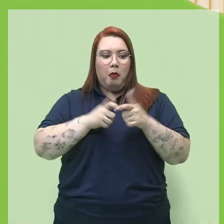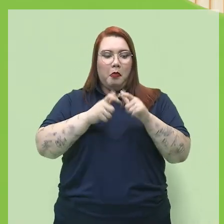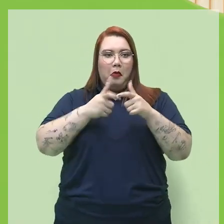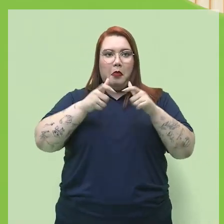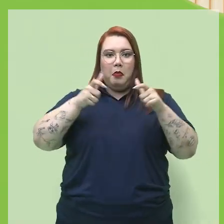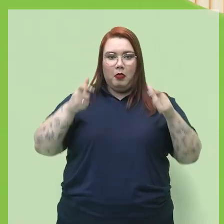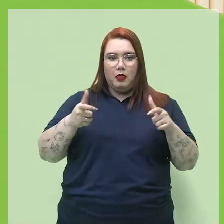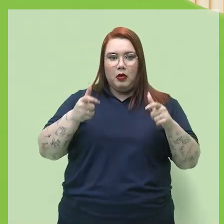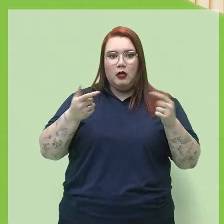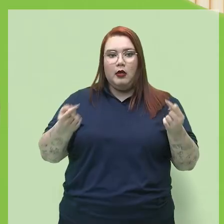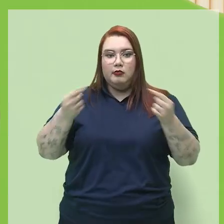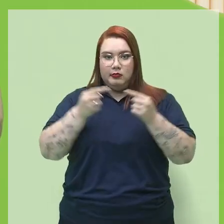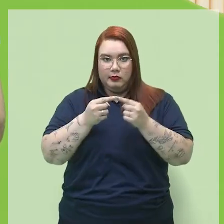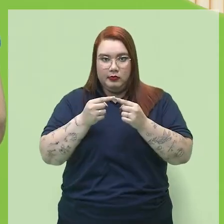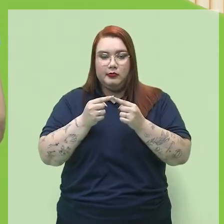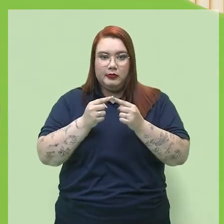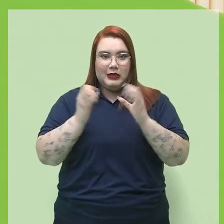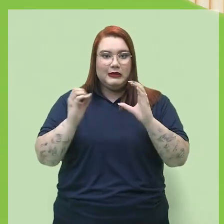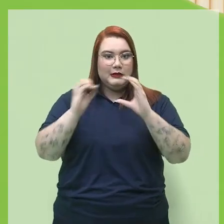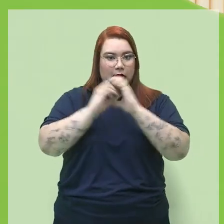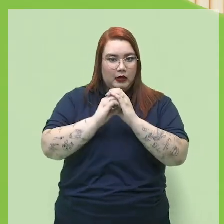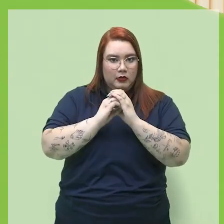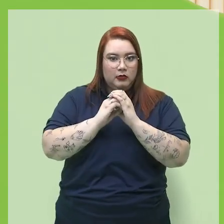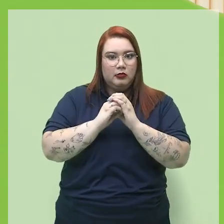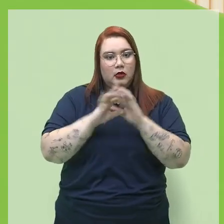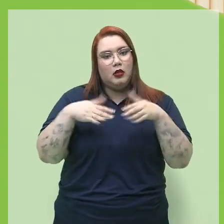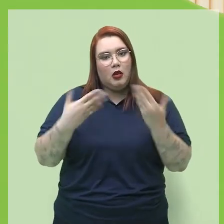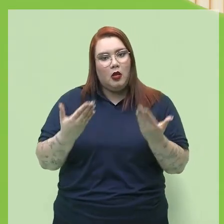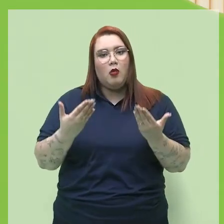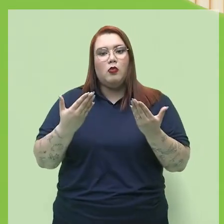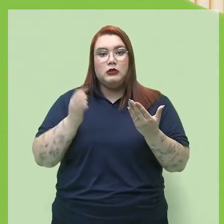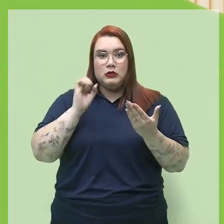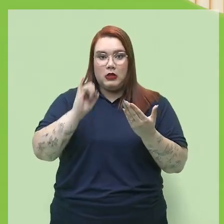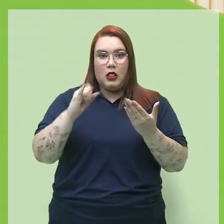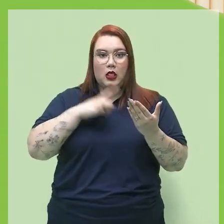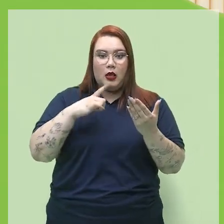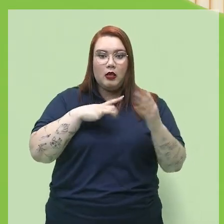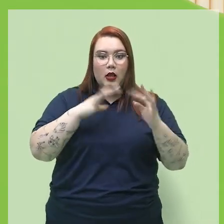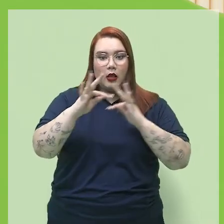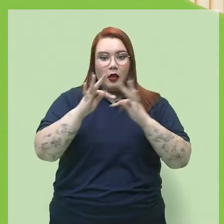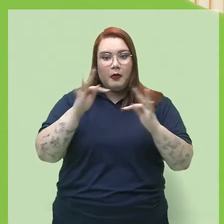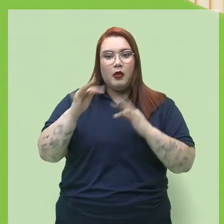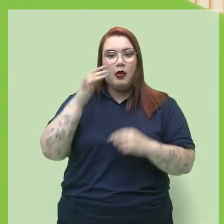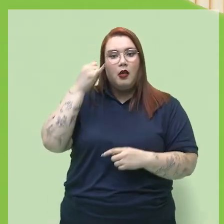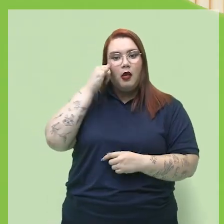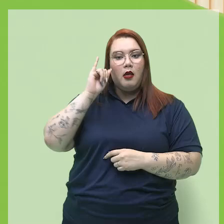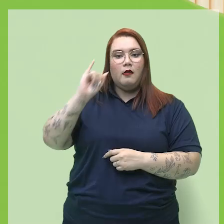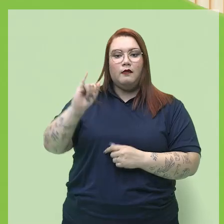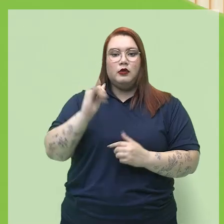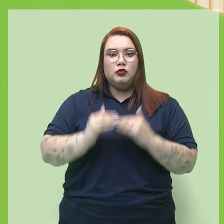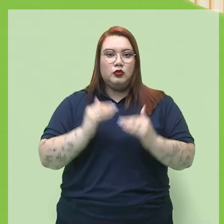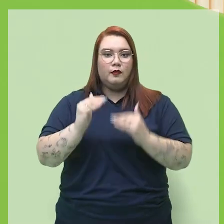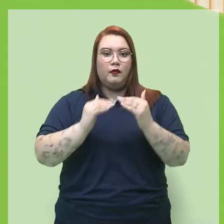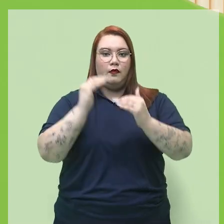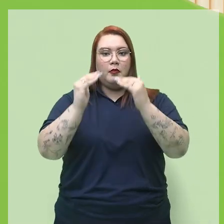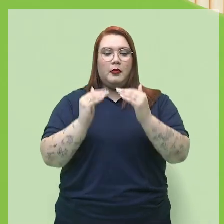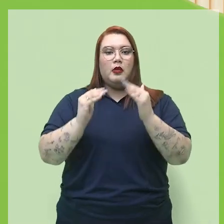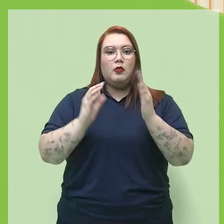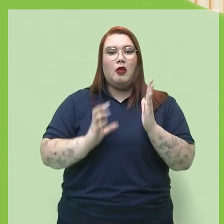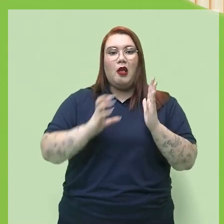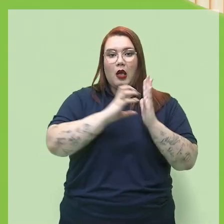chamados de TCD4+. E aí, né, quando acontece isso, evita o desenvolvimento da AIDS. Por